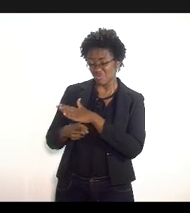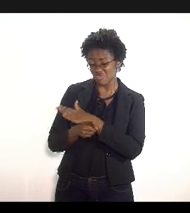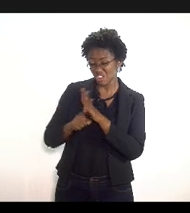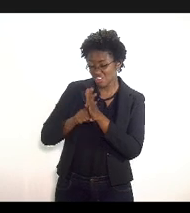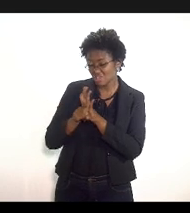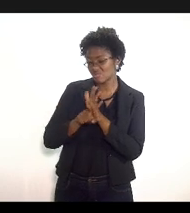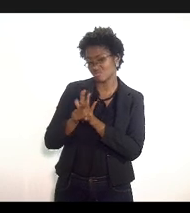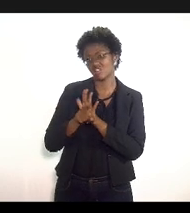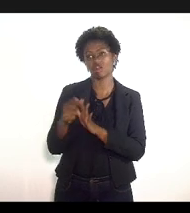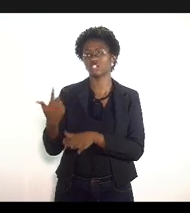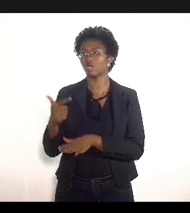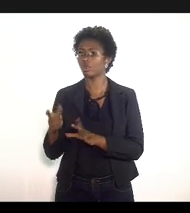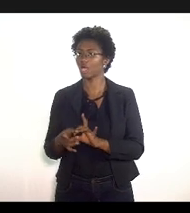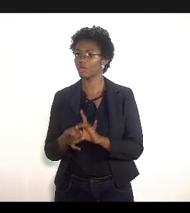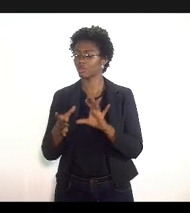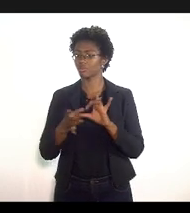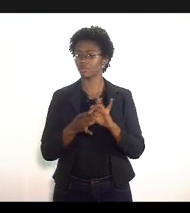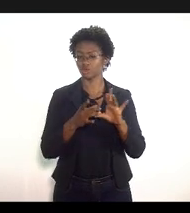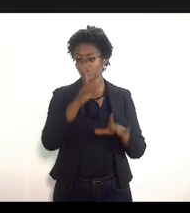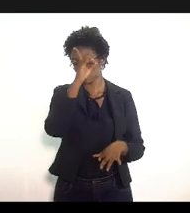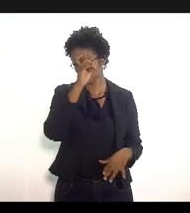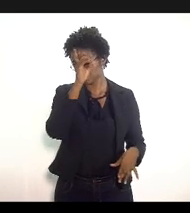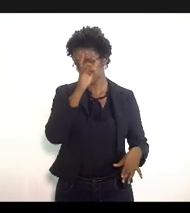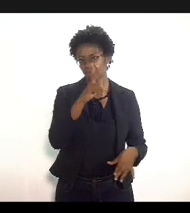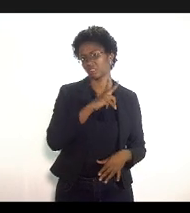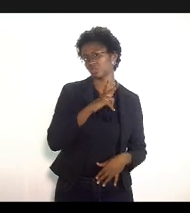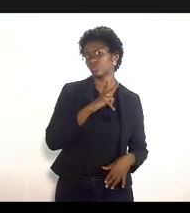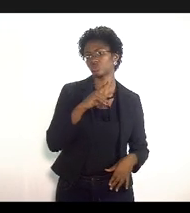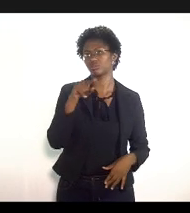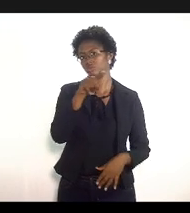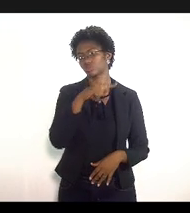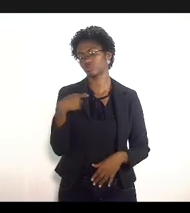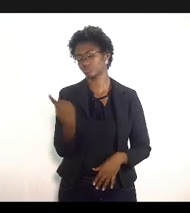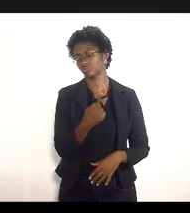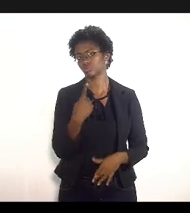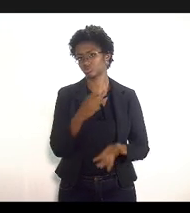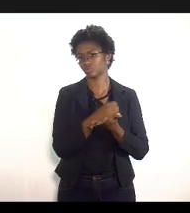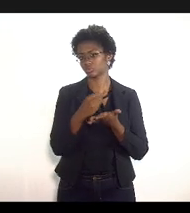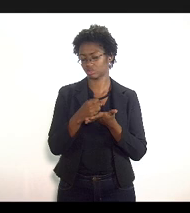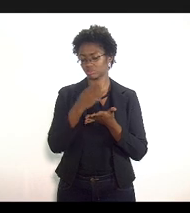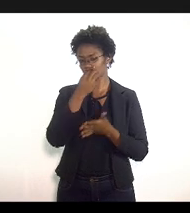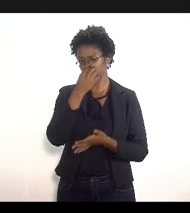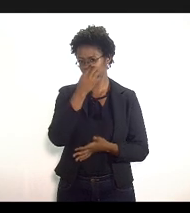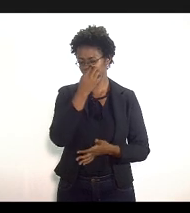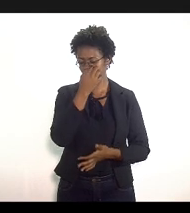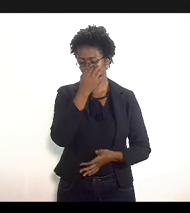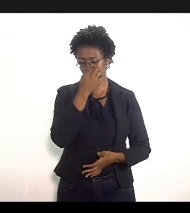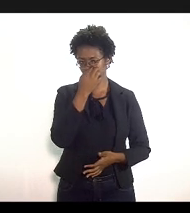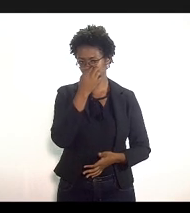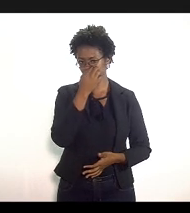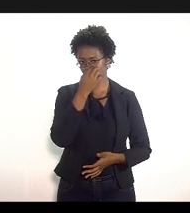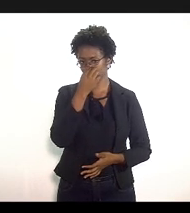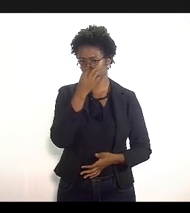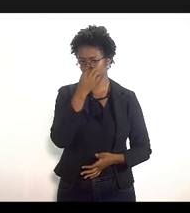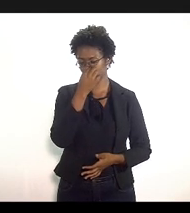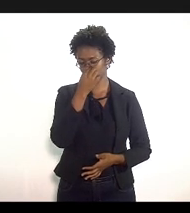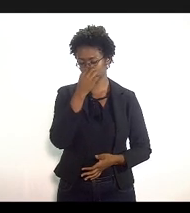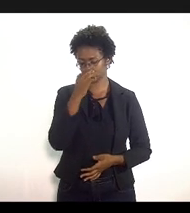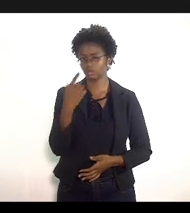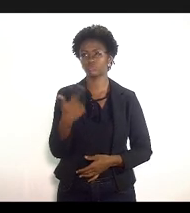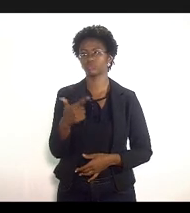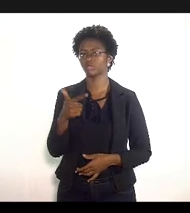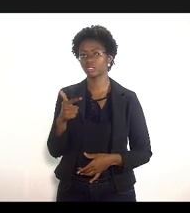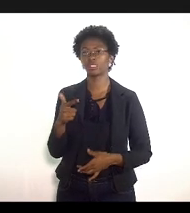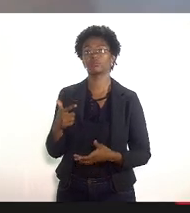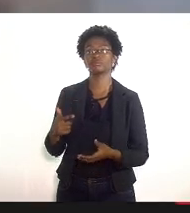existe disponibilidade nem de hospital privado para a gente contratar. Nós não vamos ter transplante de ossos pelo INCO, nós não